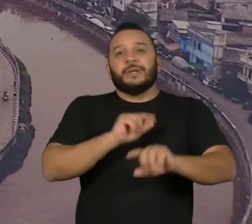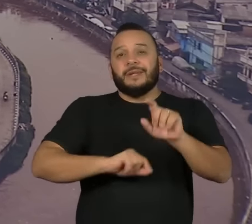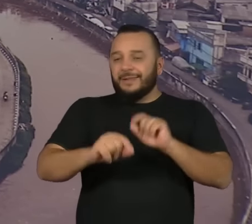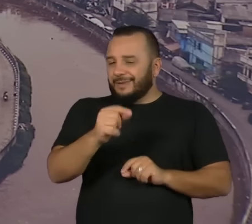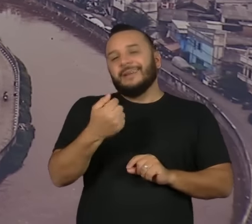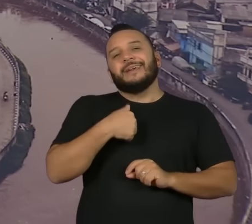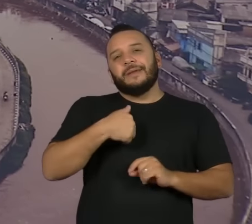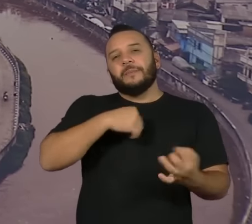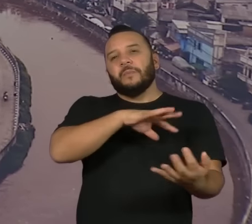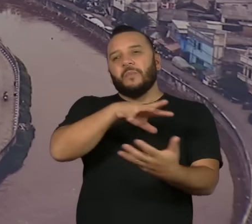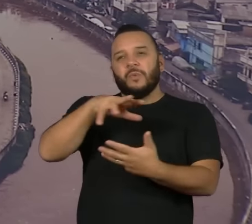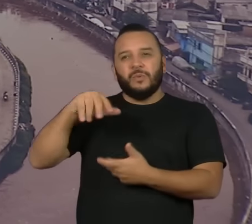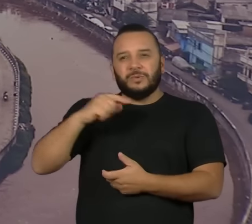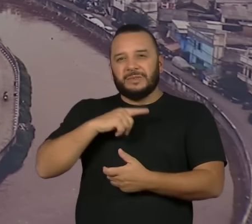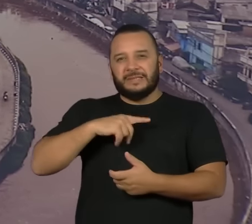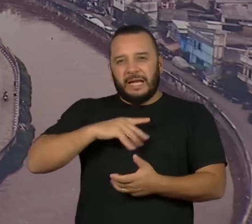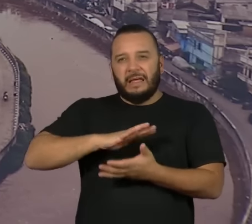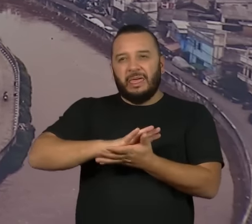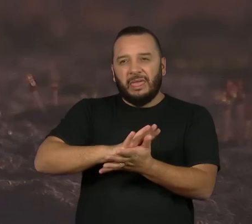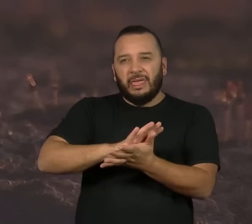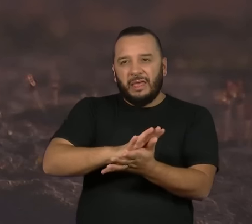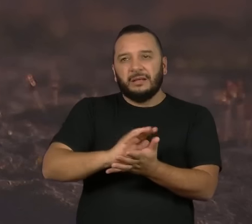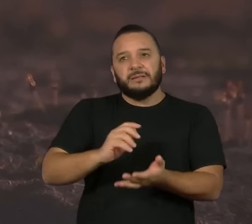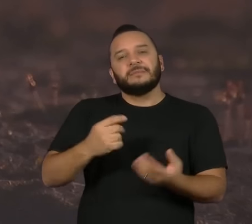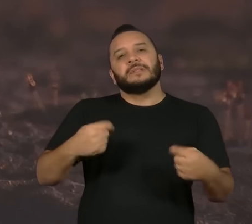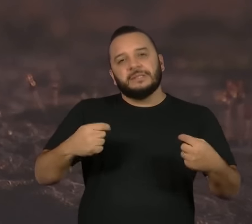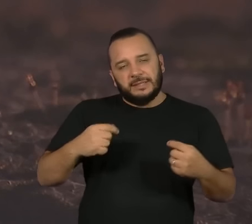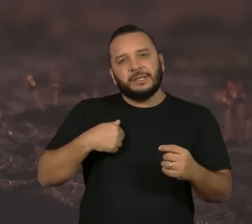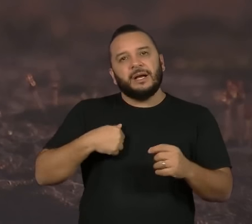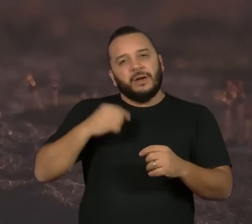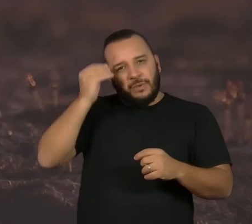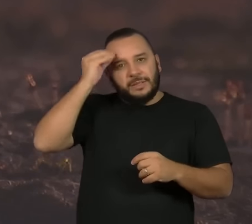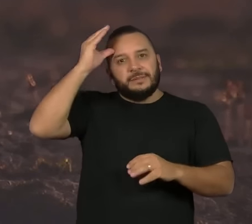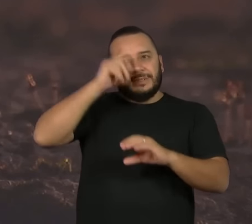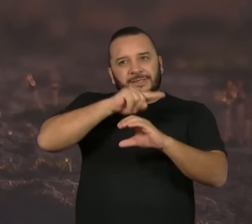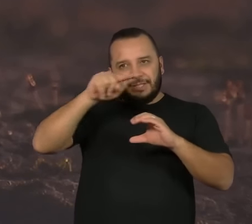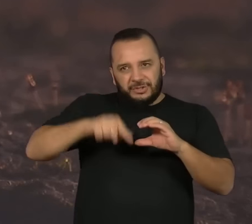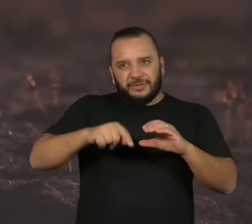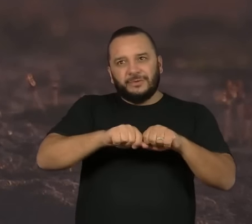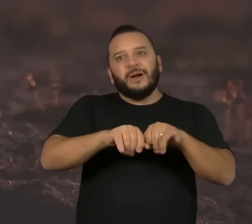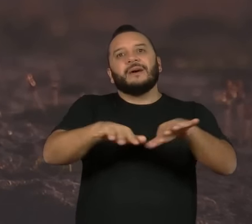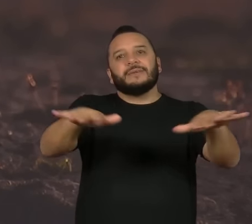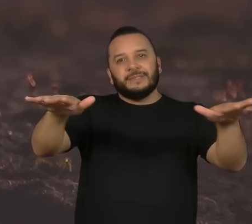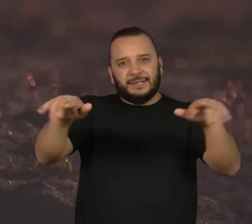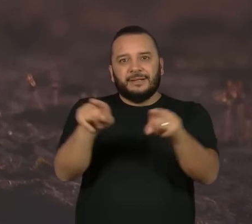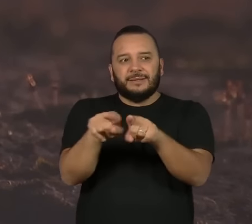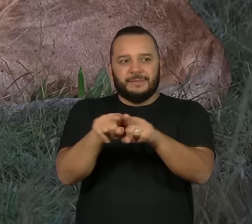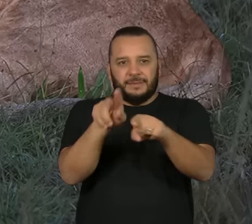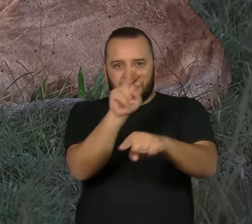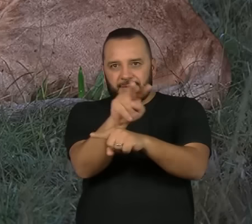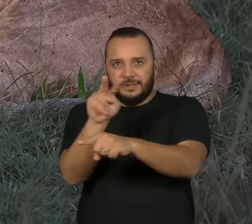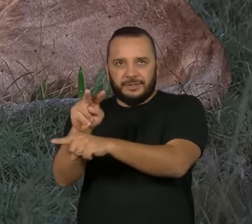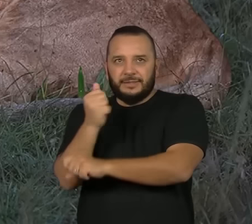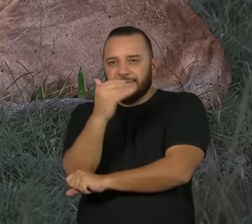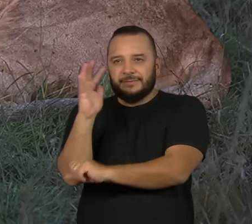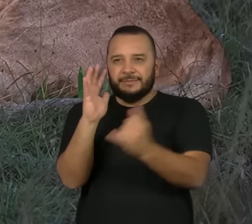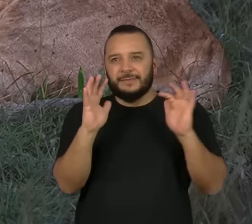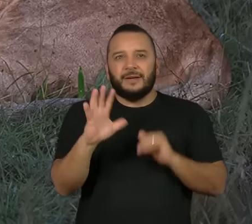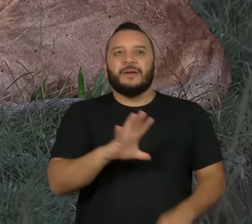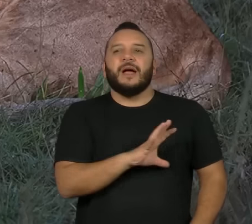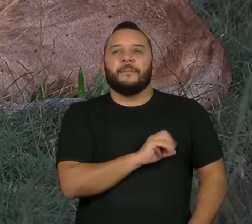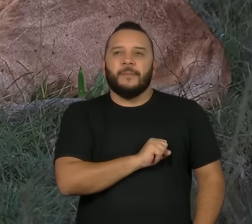intenção é avançar no conhecimento científico, espalhar a conscientização ambiental e nutrir o amor